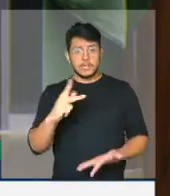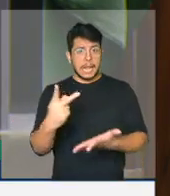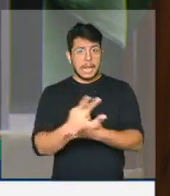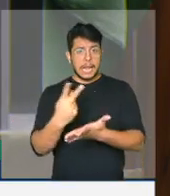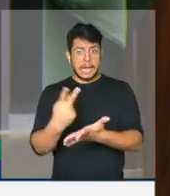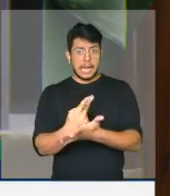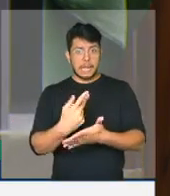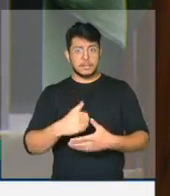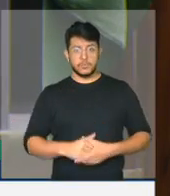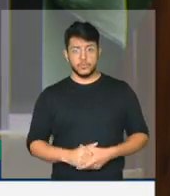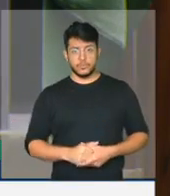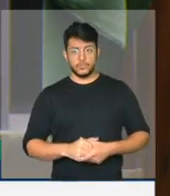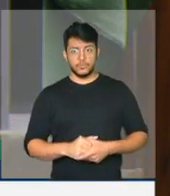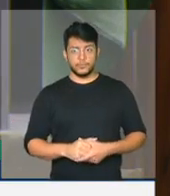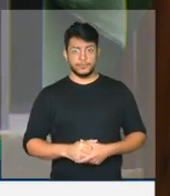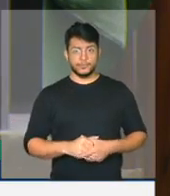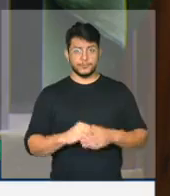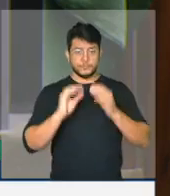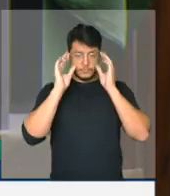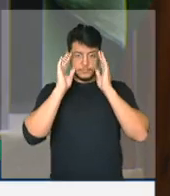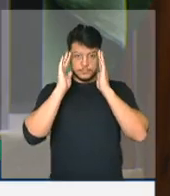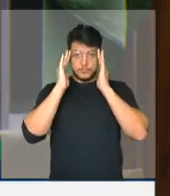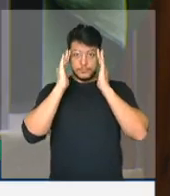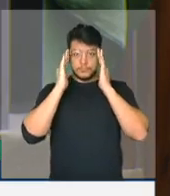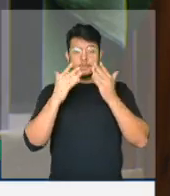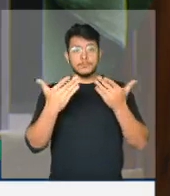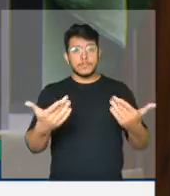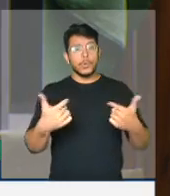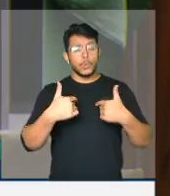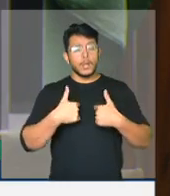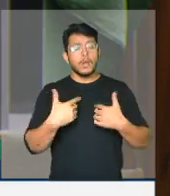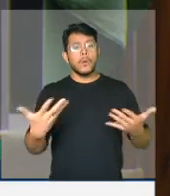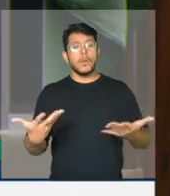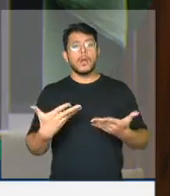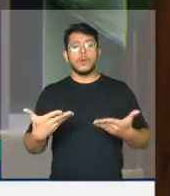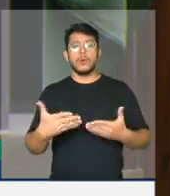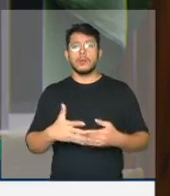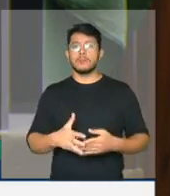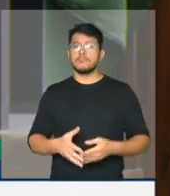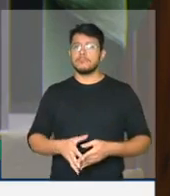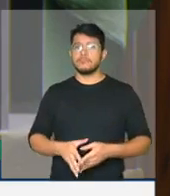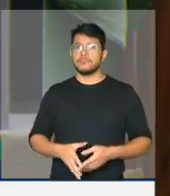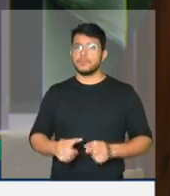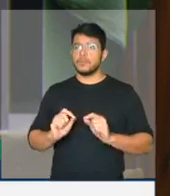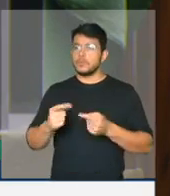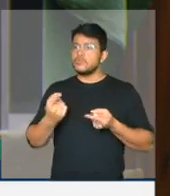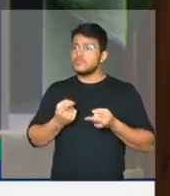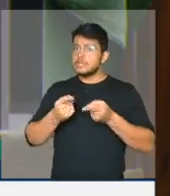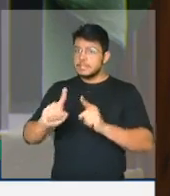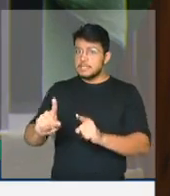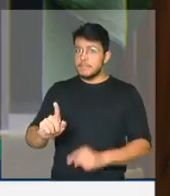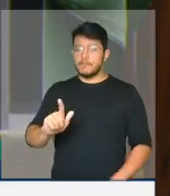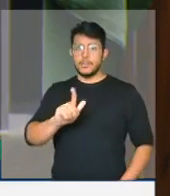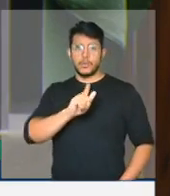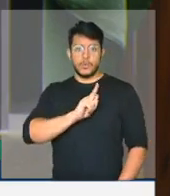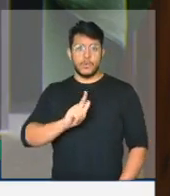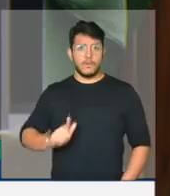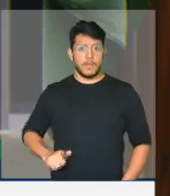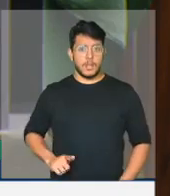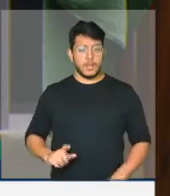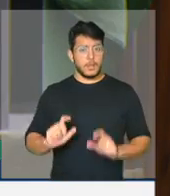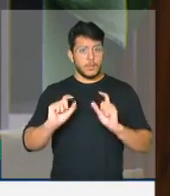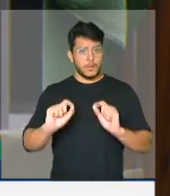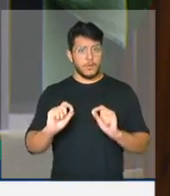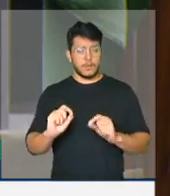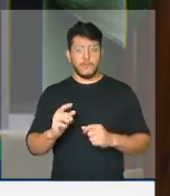pessoas. E o desafio que eu faço agora ao governo é: retire a defesa que